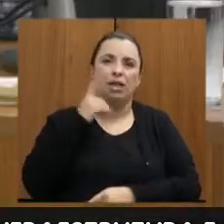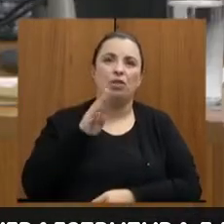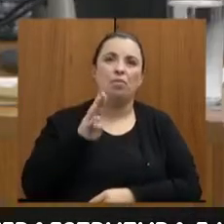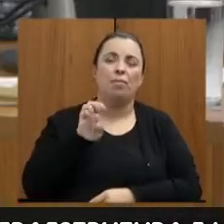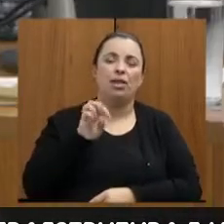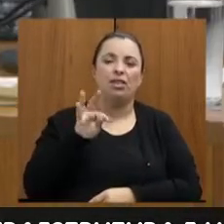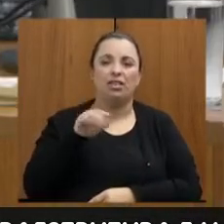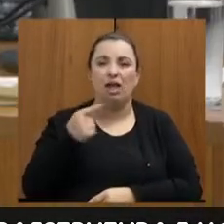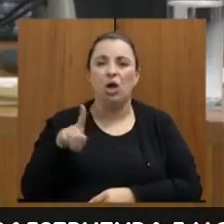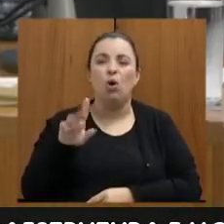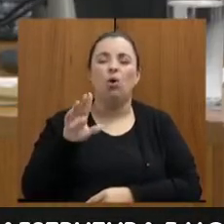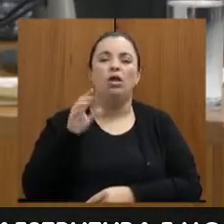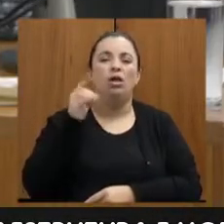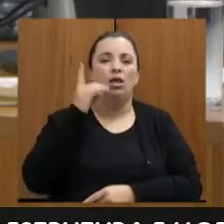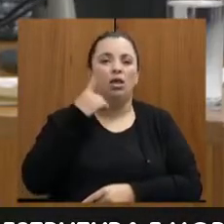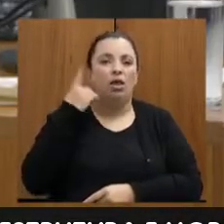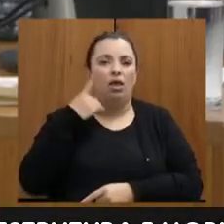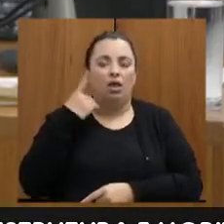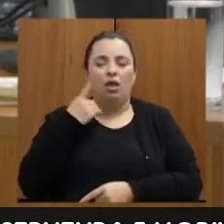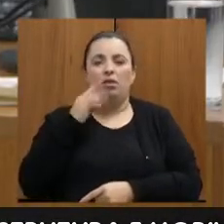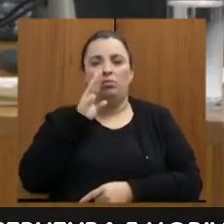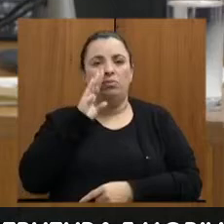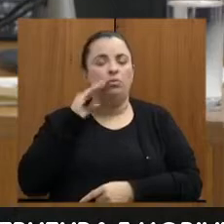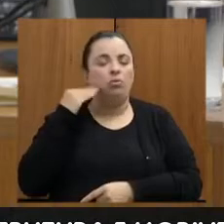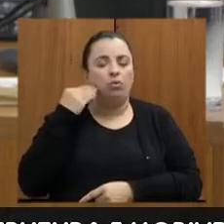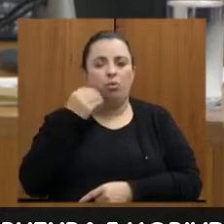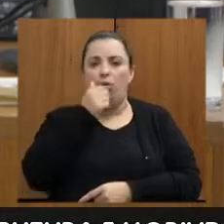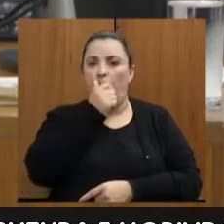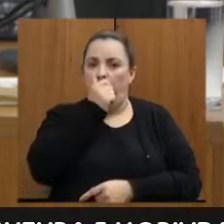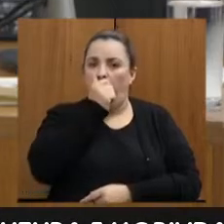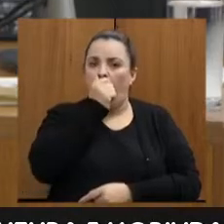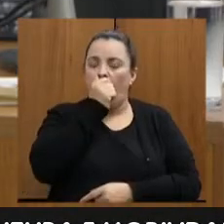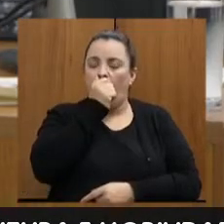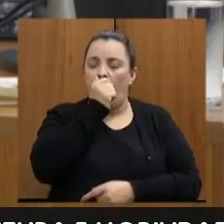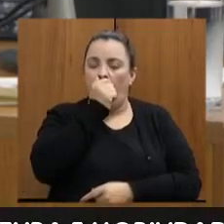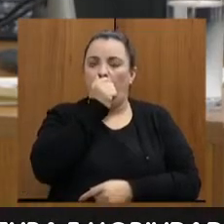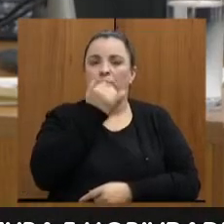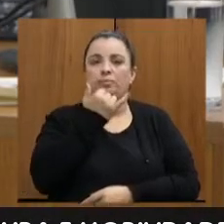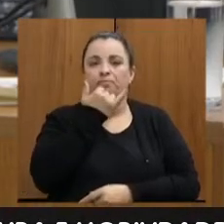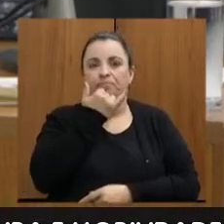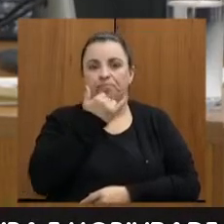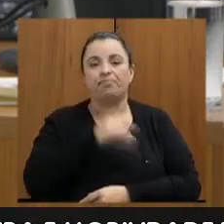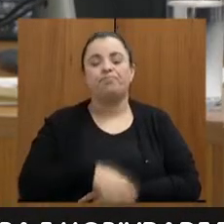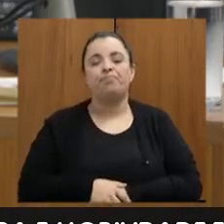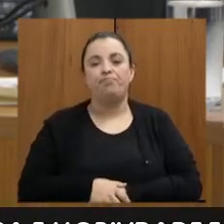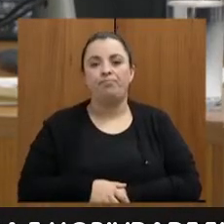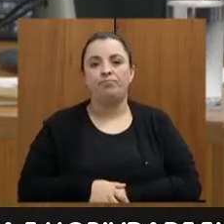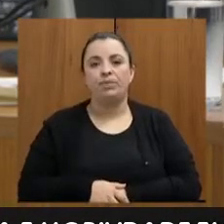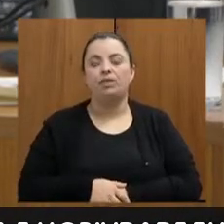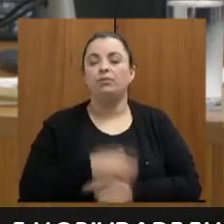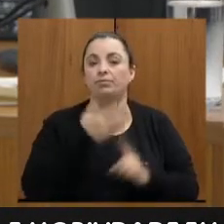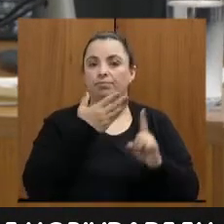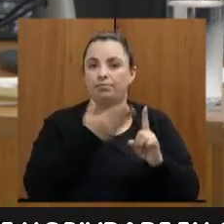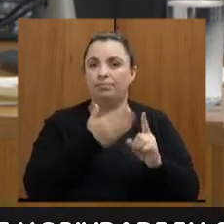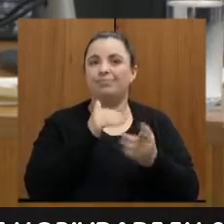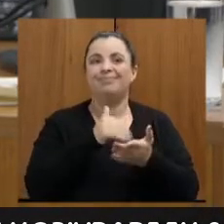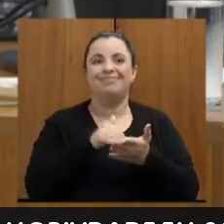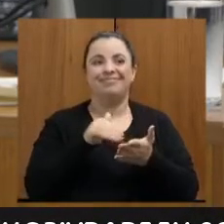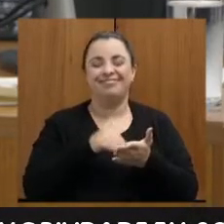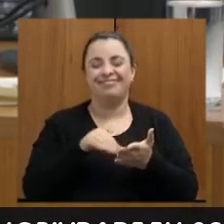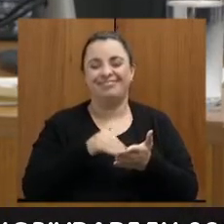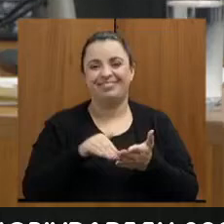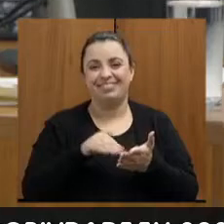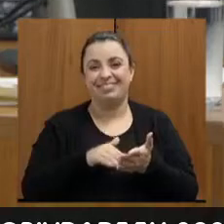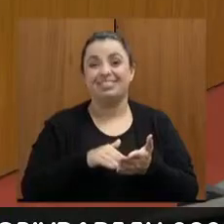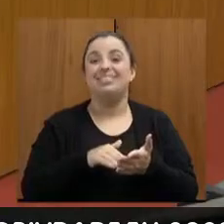secretário Fernando marcato a gente fica é agradecendo a Deus pela sua saúde e os momentos difíceis na é que